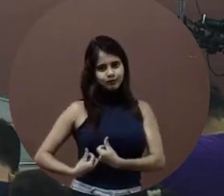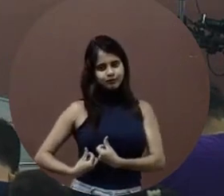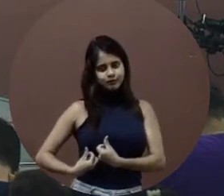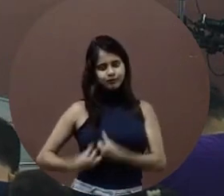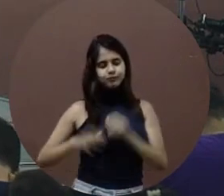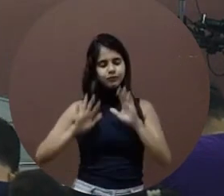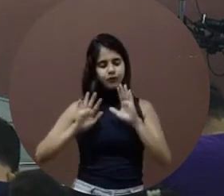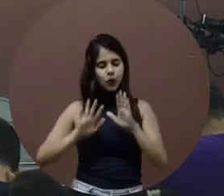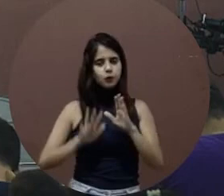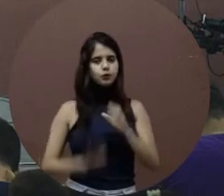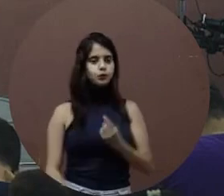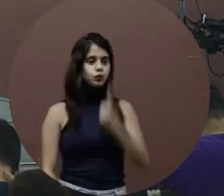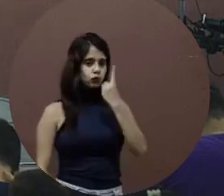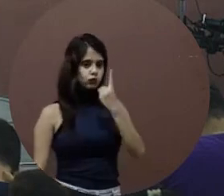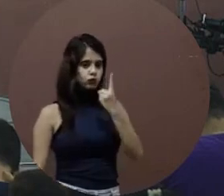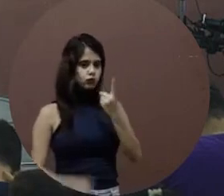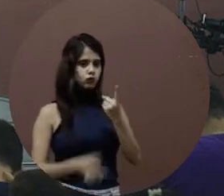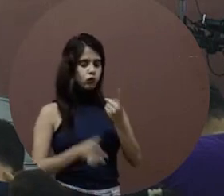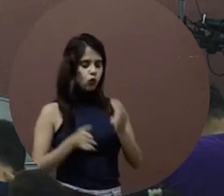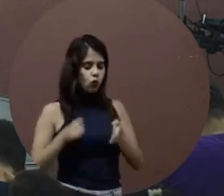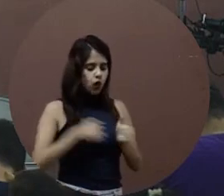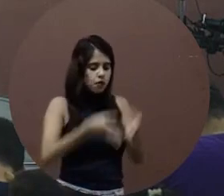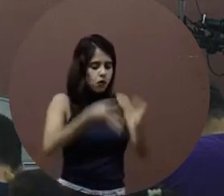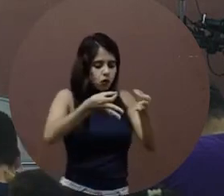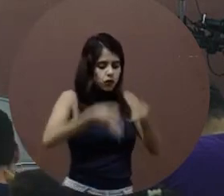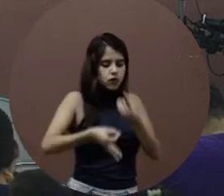E um dos caminhos é a igreja.